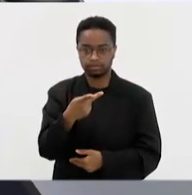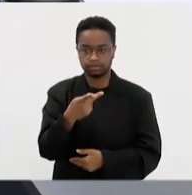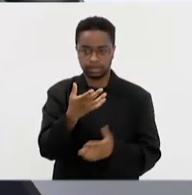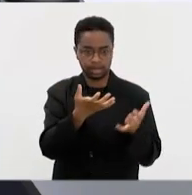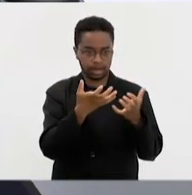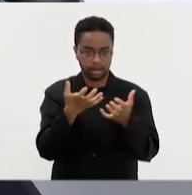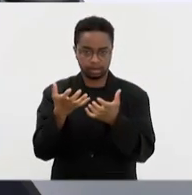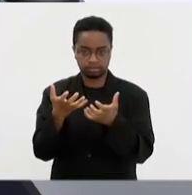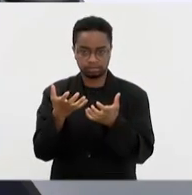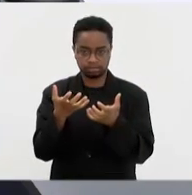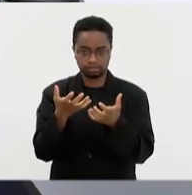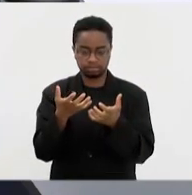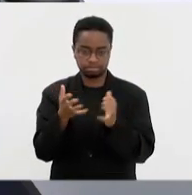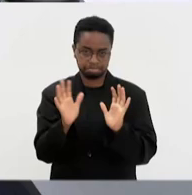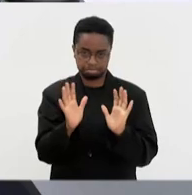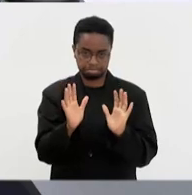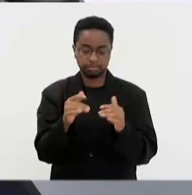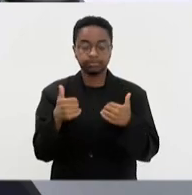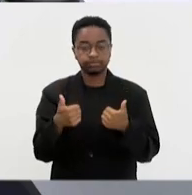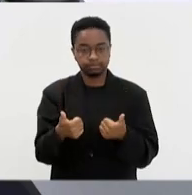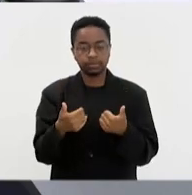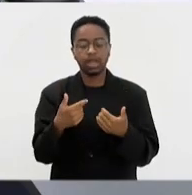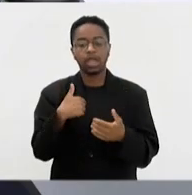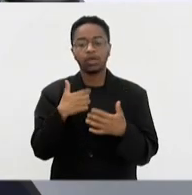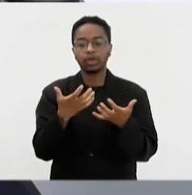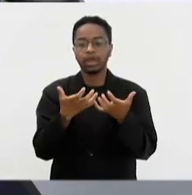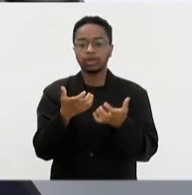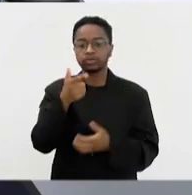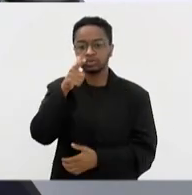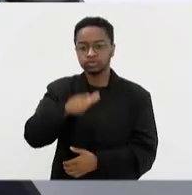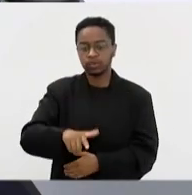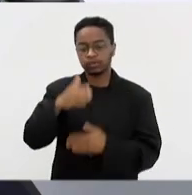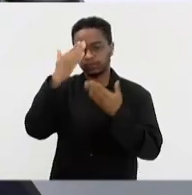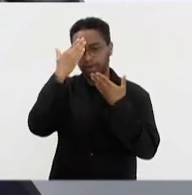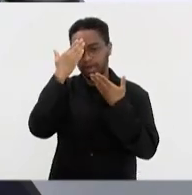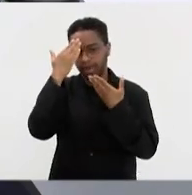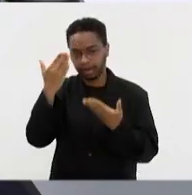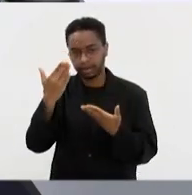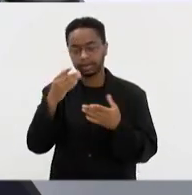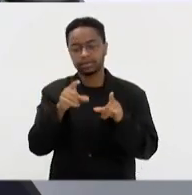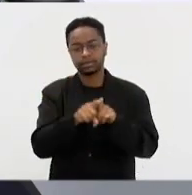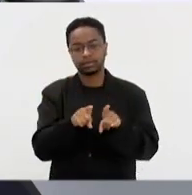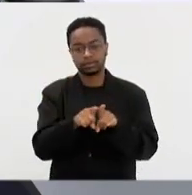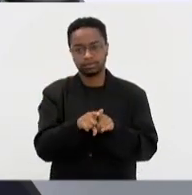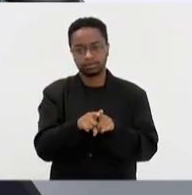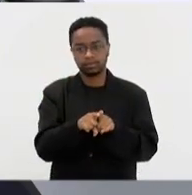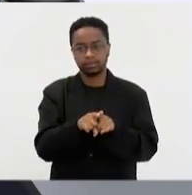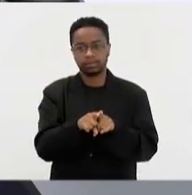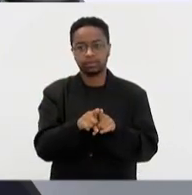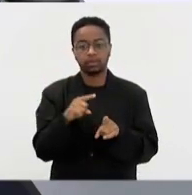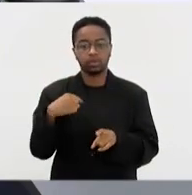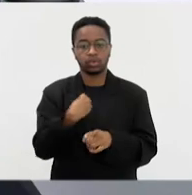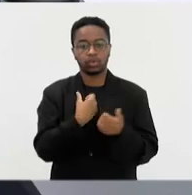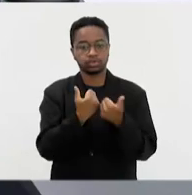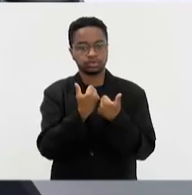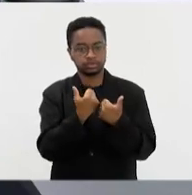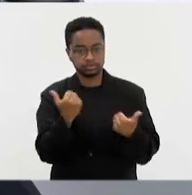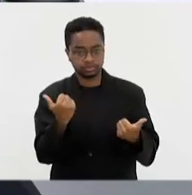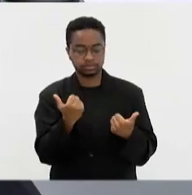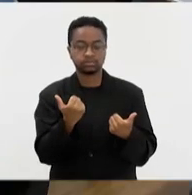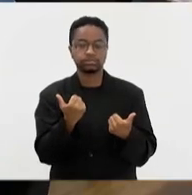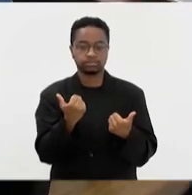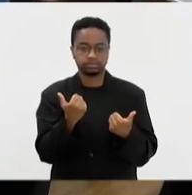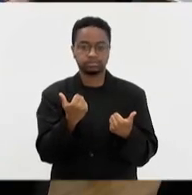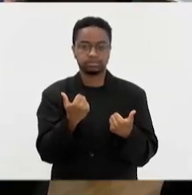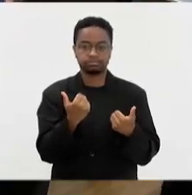Alguma consideração? Então, eu quero mais uma vez agradecer também as nossas assessorias,